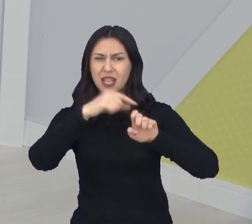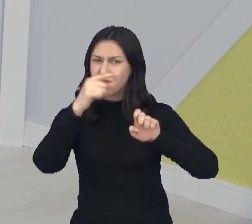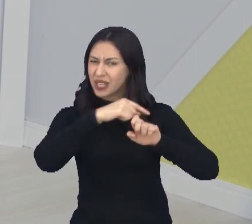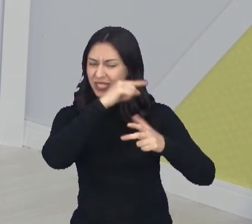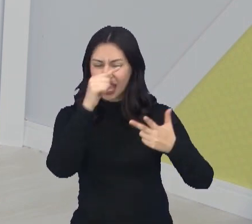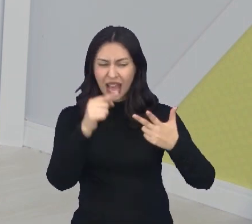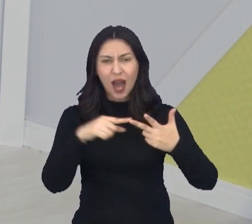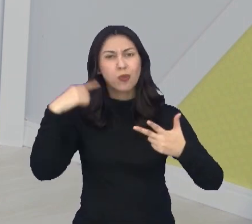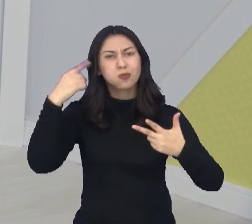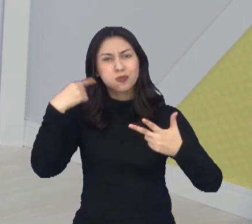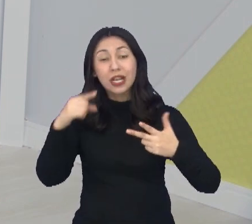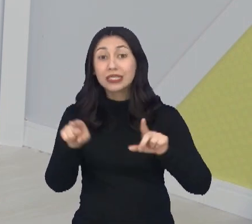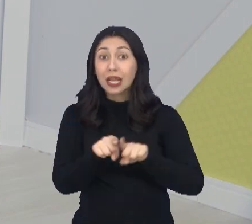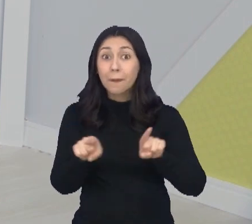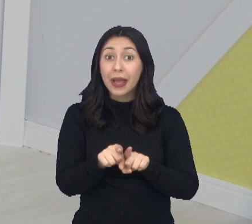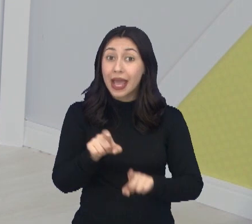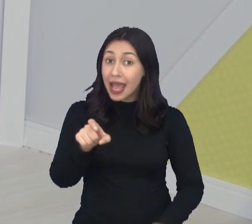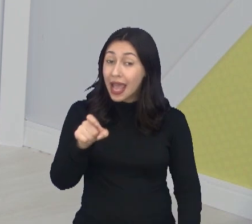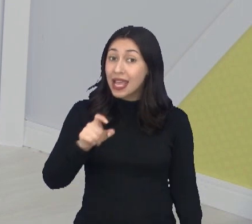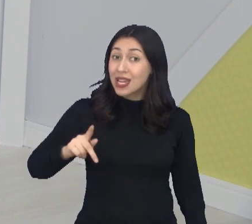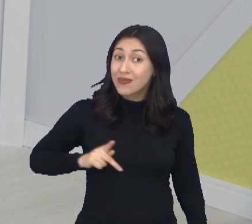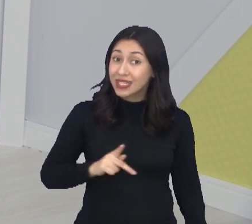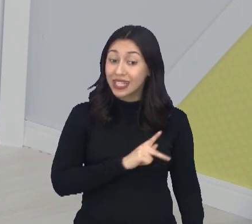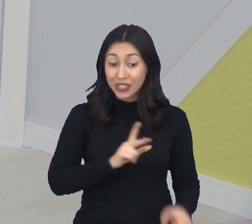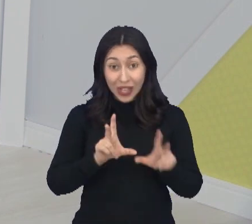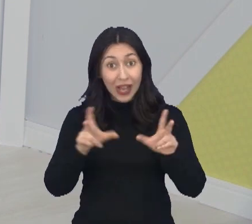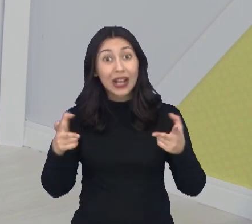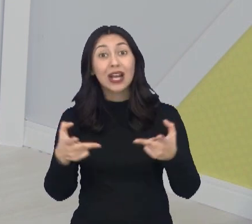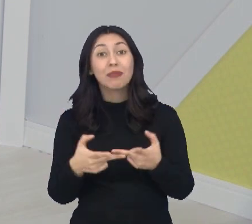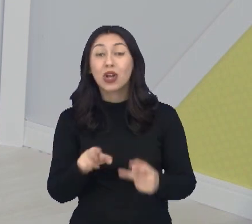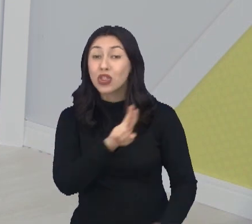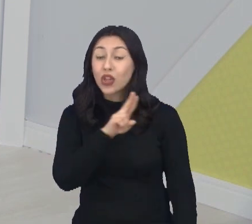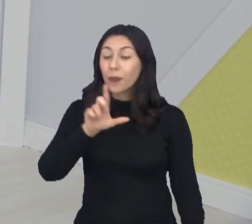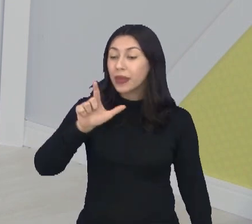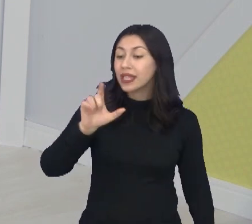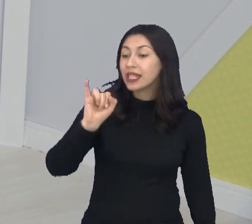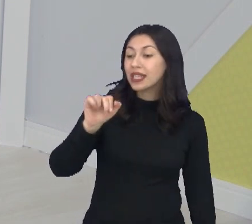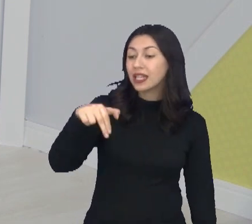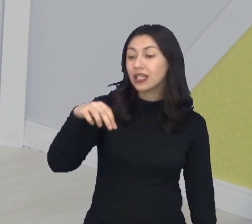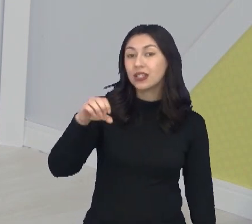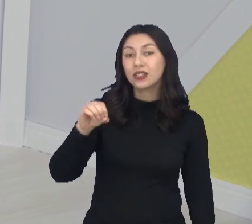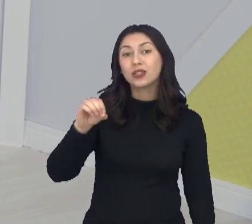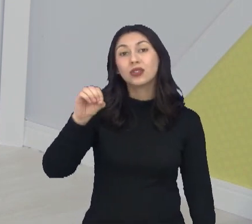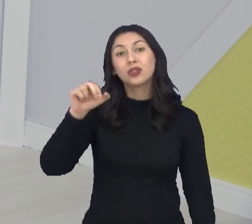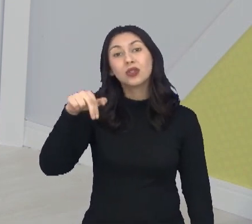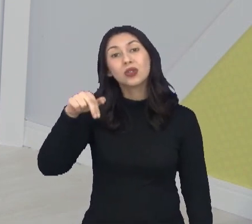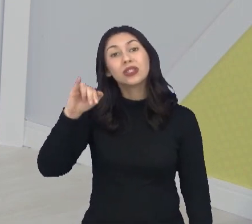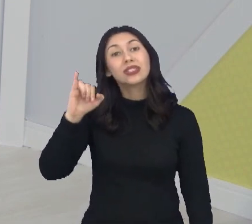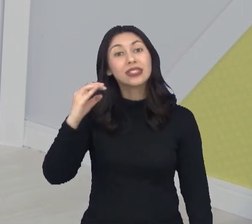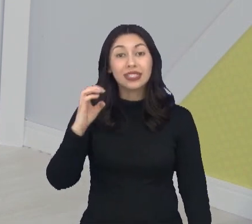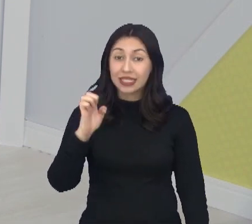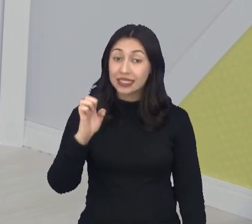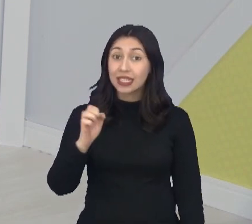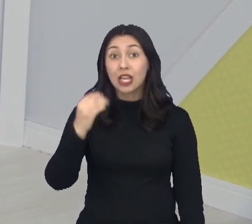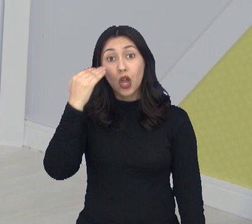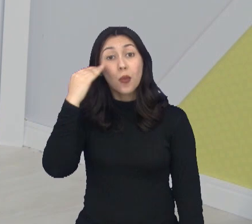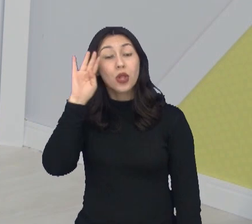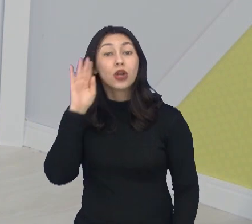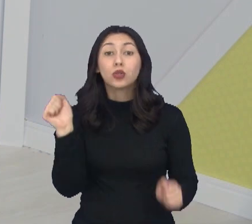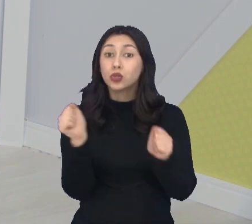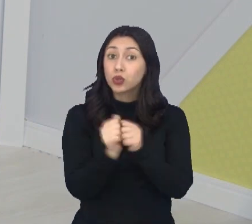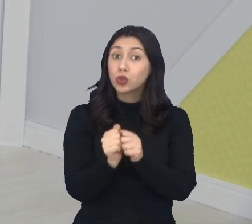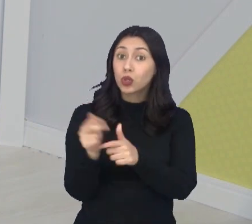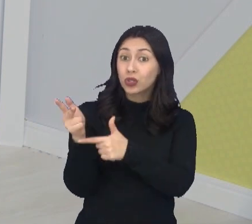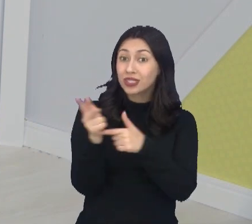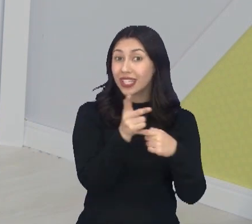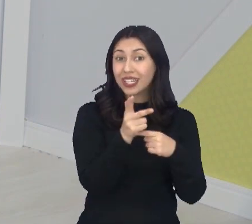da Câmara aqui de São José dos Campos, a Lindonice de Brito. Quem esteve por lá foi o Brunão, com o cinegrafista Marquinhos Alves, que